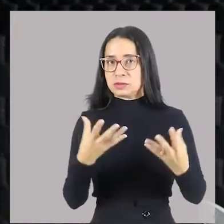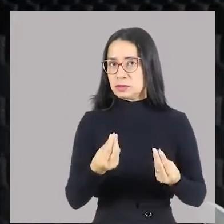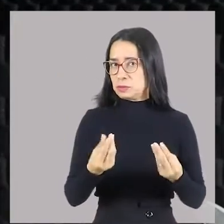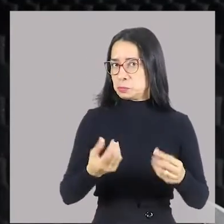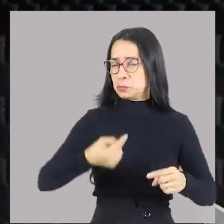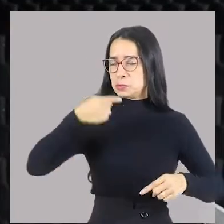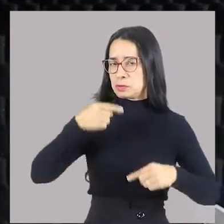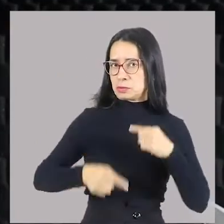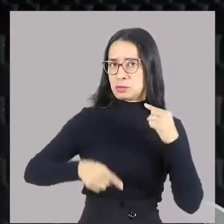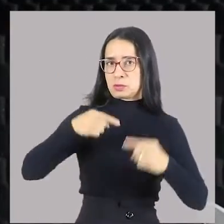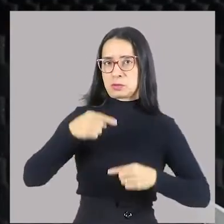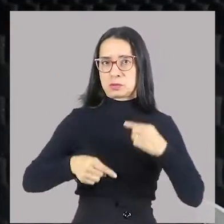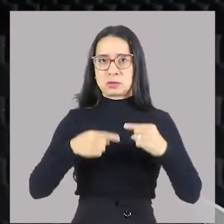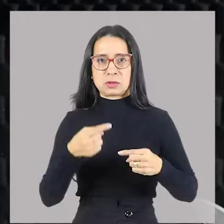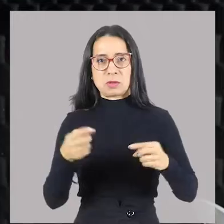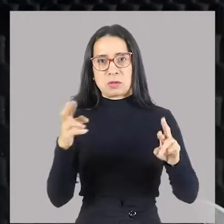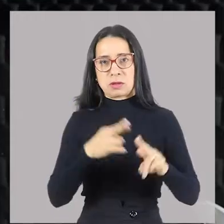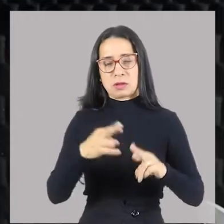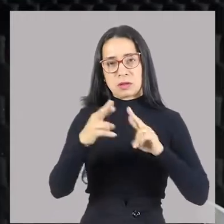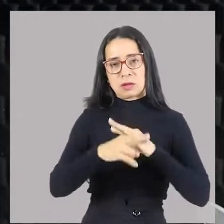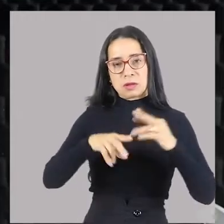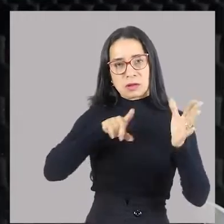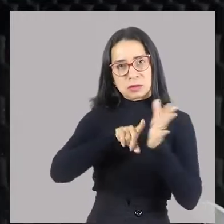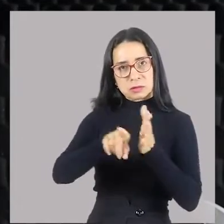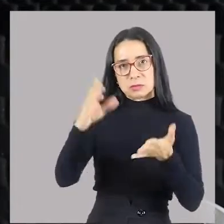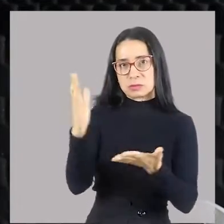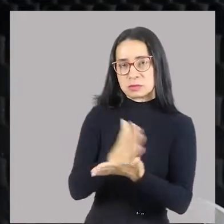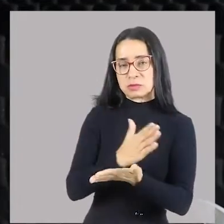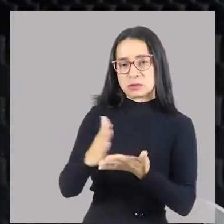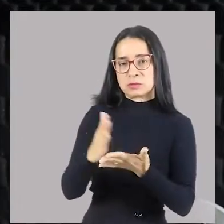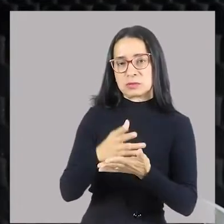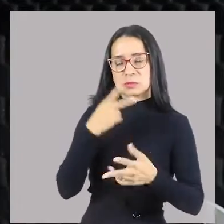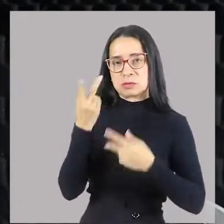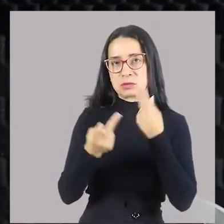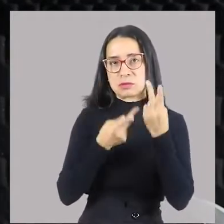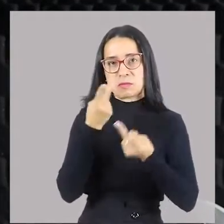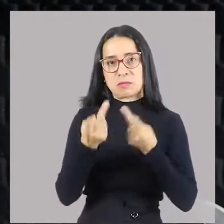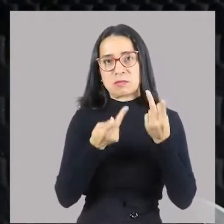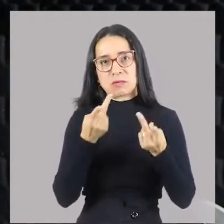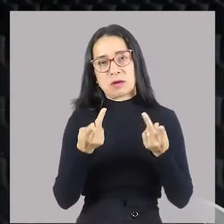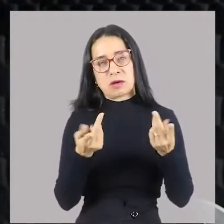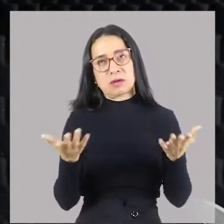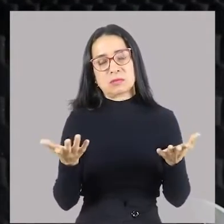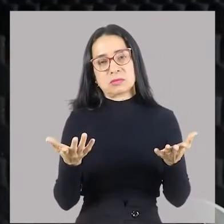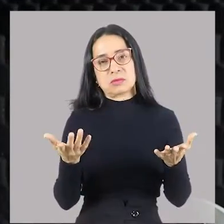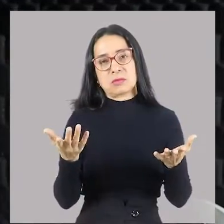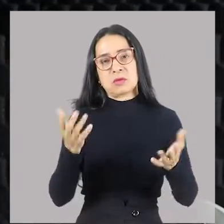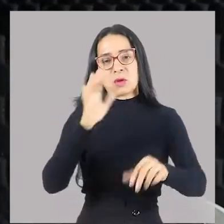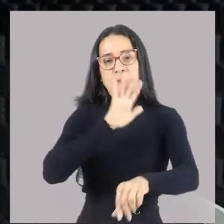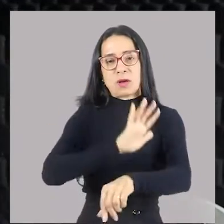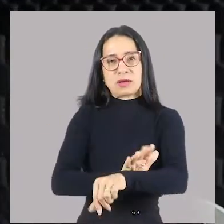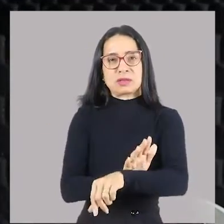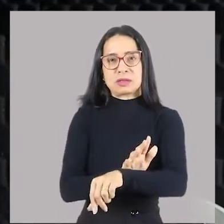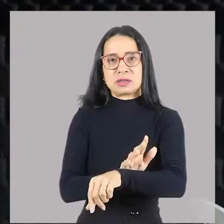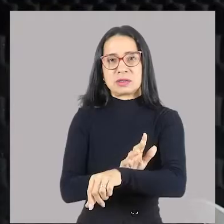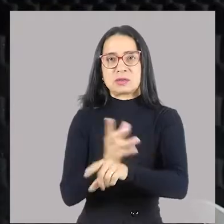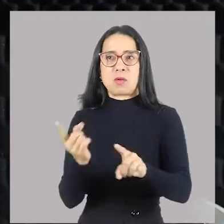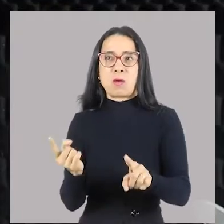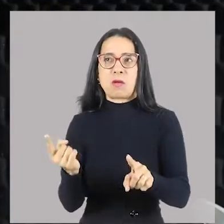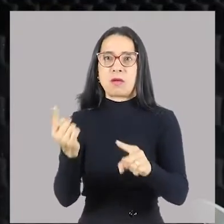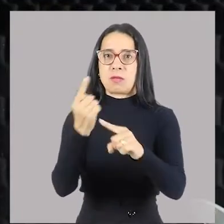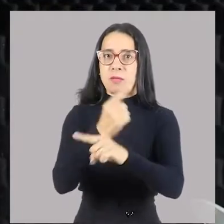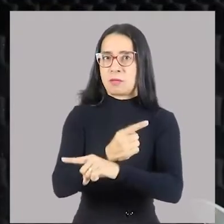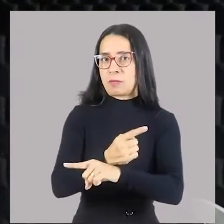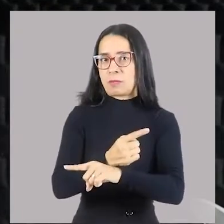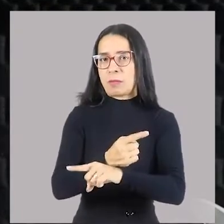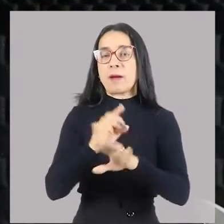muita discussão em relação à questão de alguns que falam sobre o racismo reverso, né?